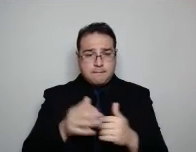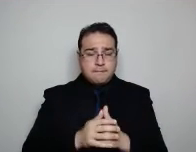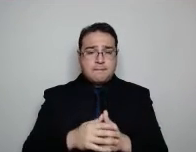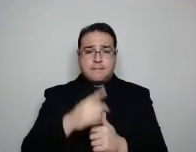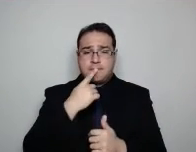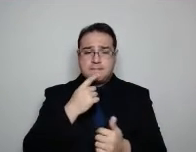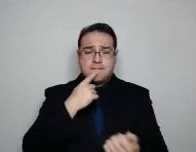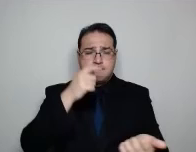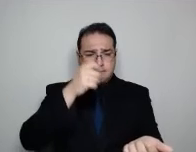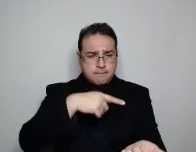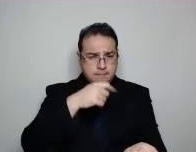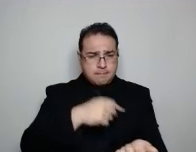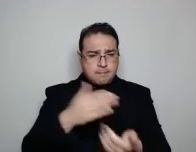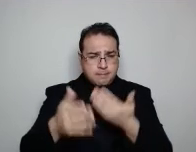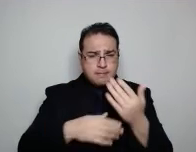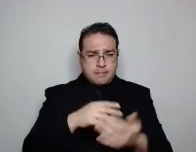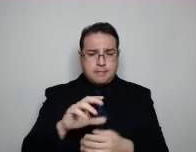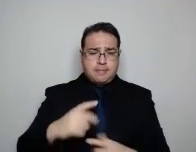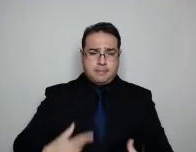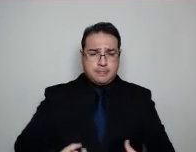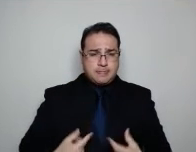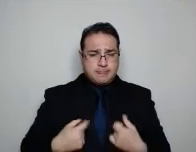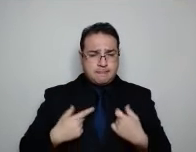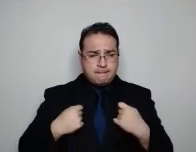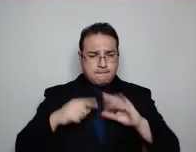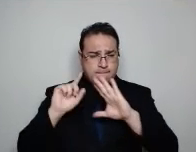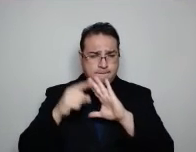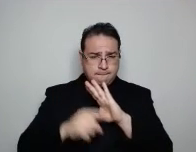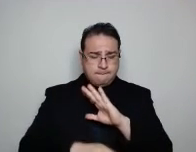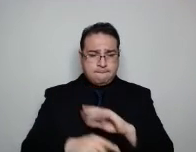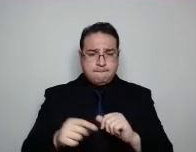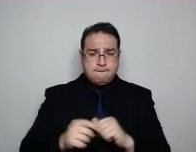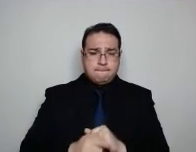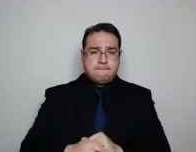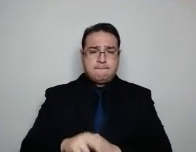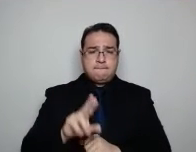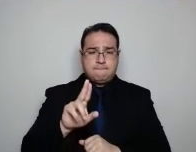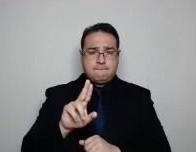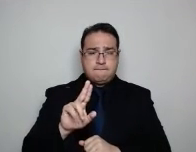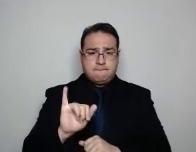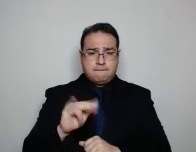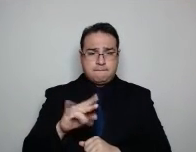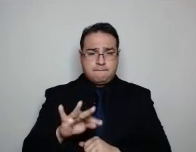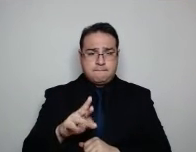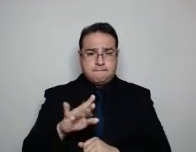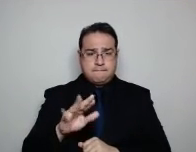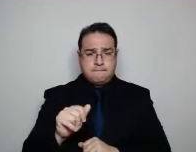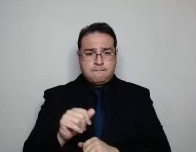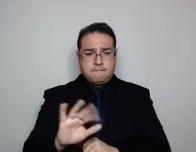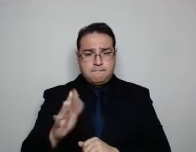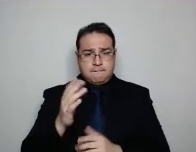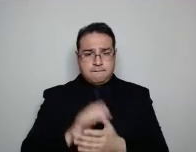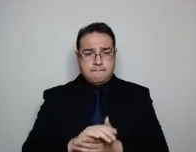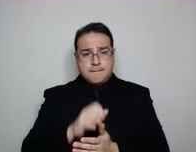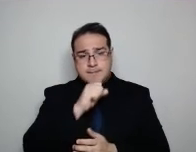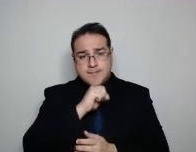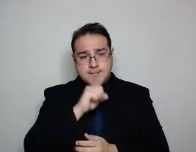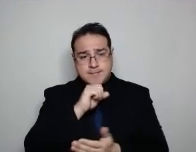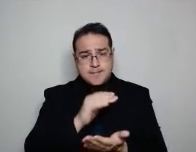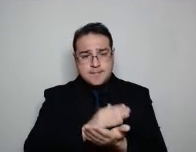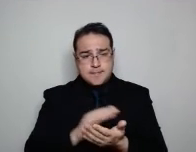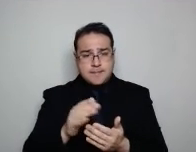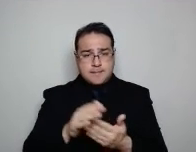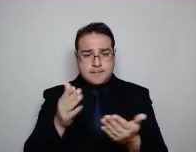periódicos, consultas oncológicas, sessões de imunoterapia. Então, vamos lá. A minha avó, ela começou com a perda de